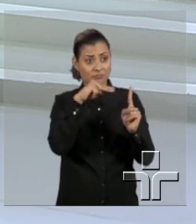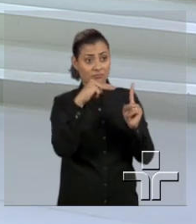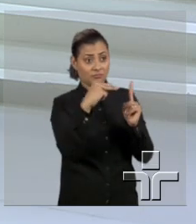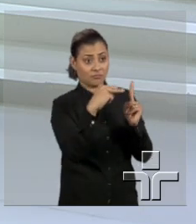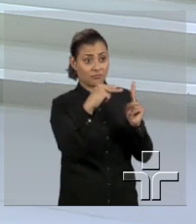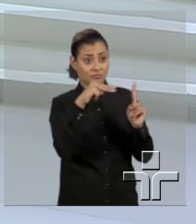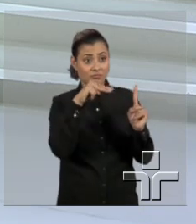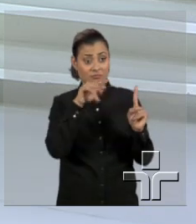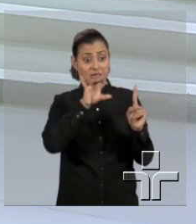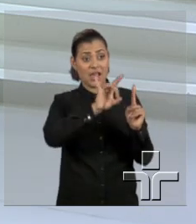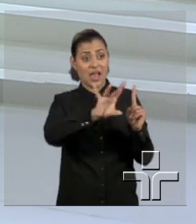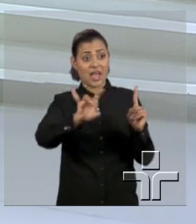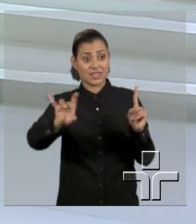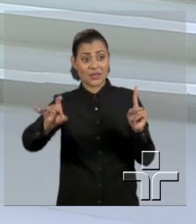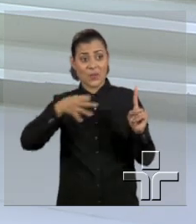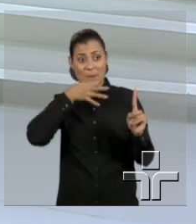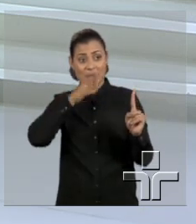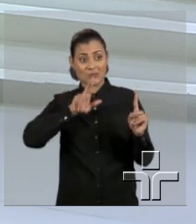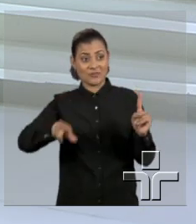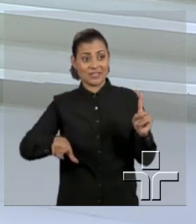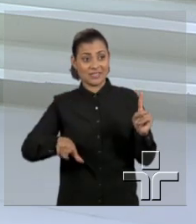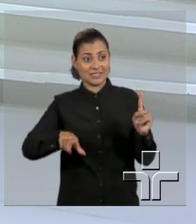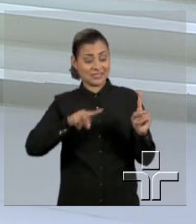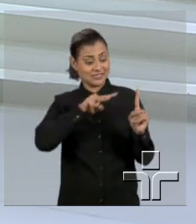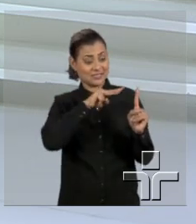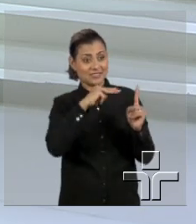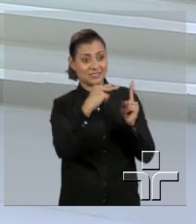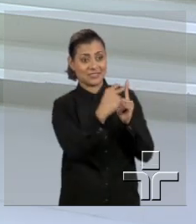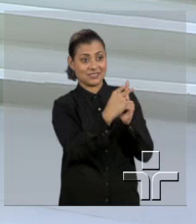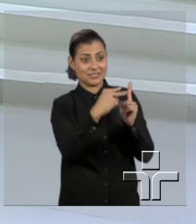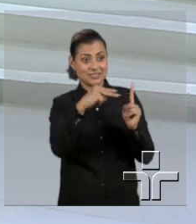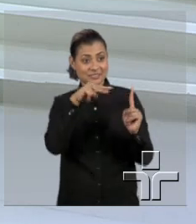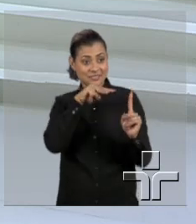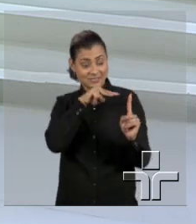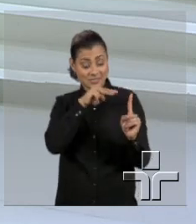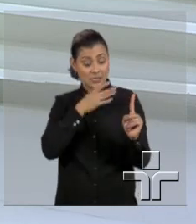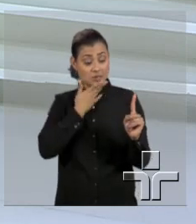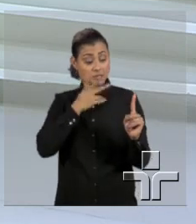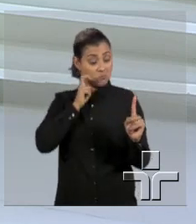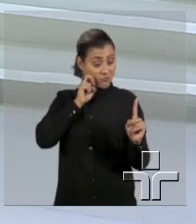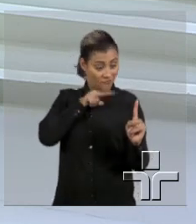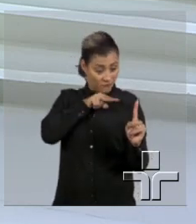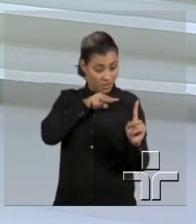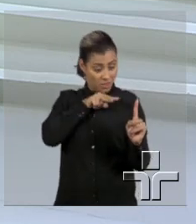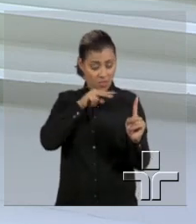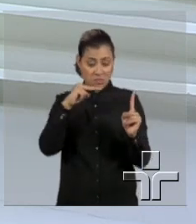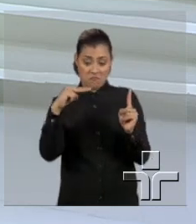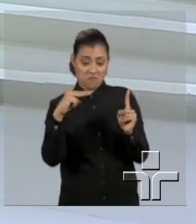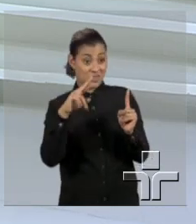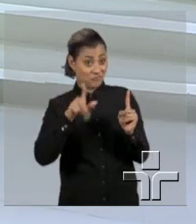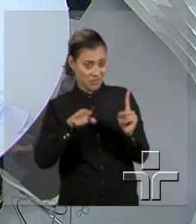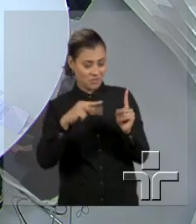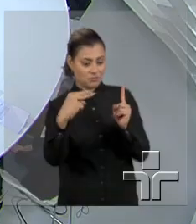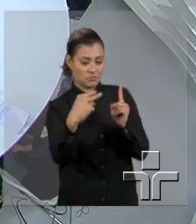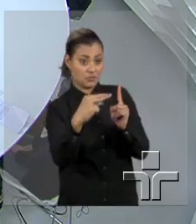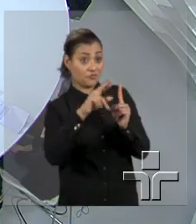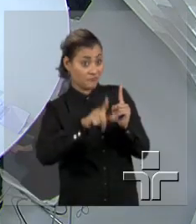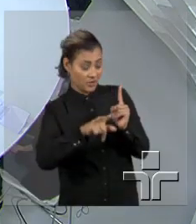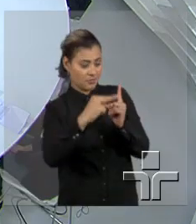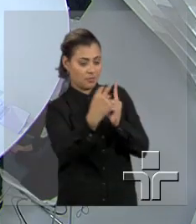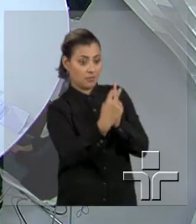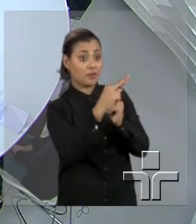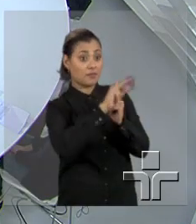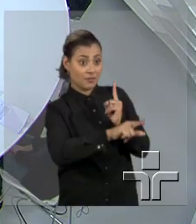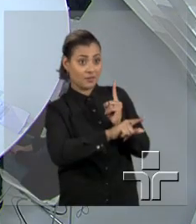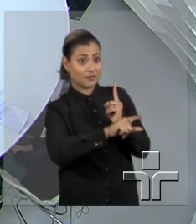ponto. A partir, né, a vista de um tema, de uma tese, de um assunto, a